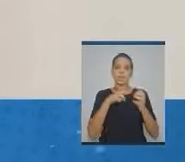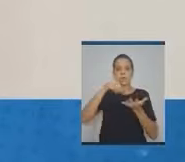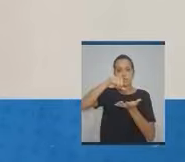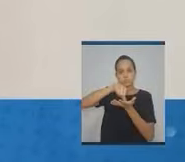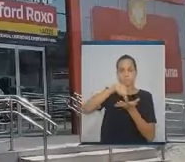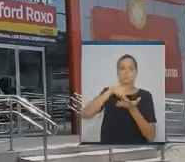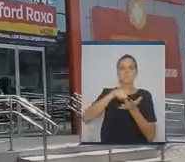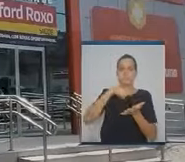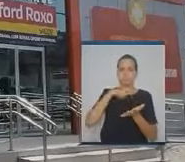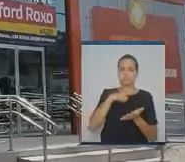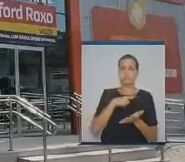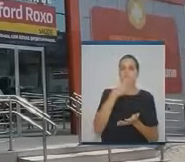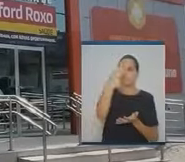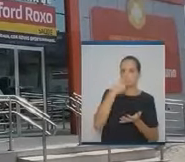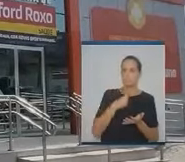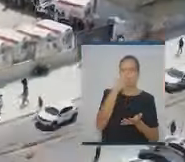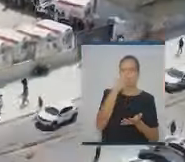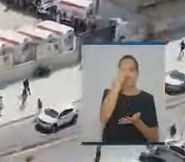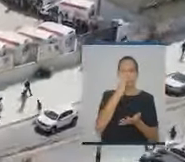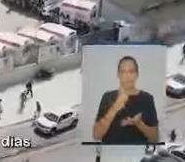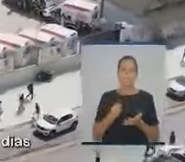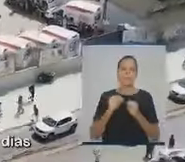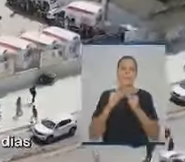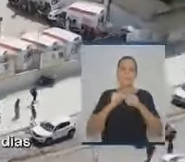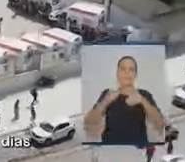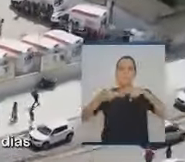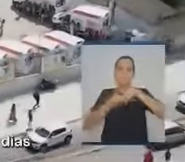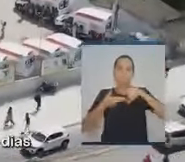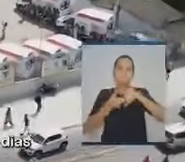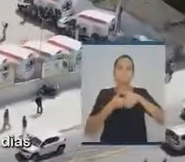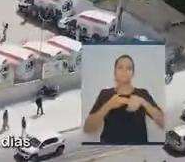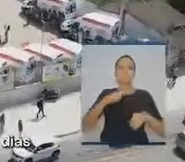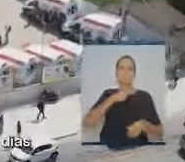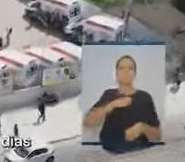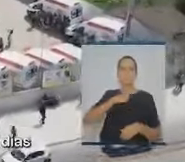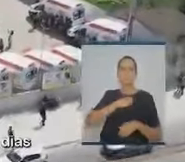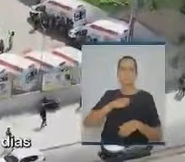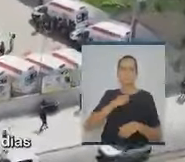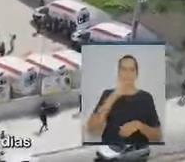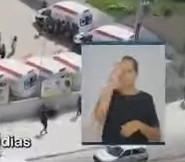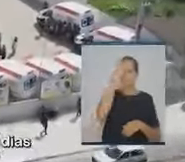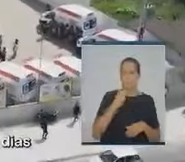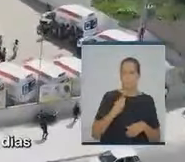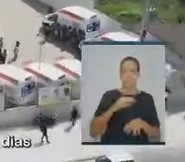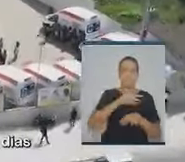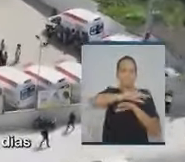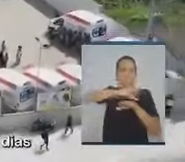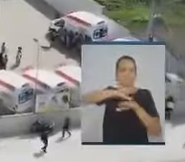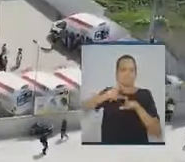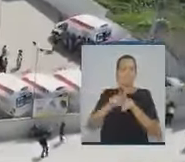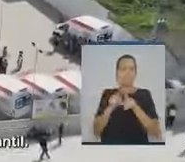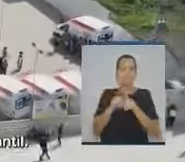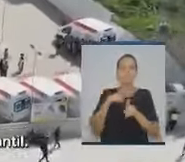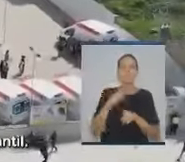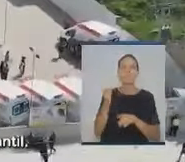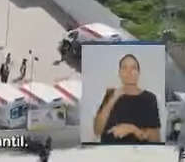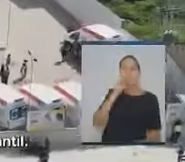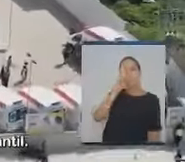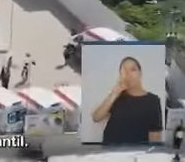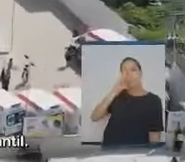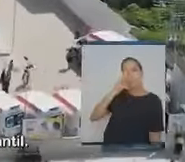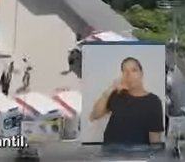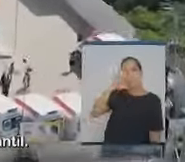raio-x. Ressonância. Também tem uma nova UPA lá no Parque dos Ferreira, onde tem um complexo da saúde ali, que daqui a alguns dias terá